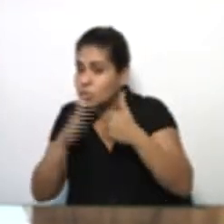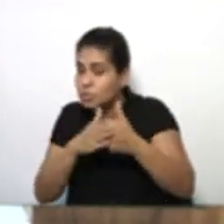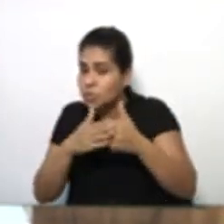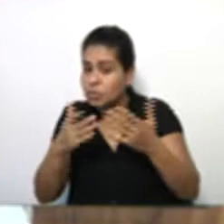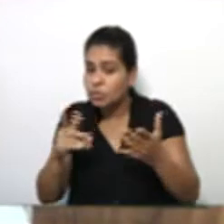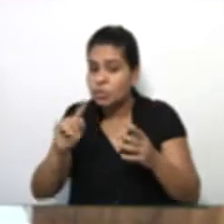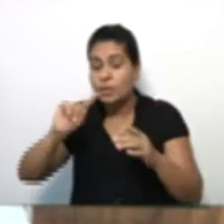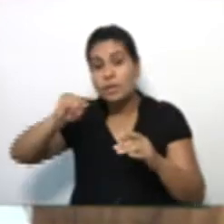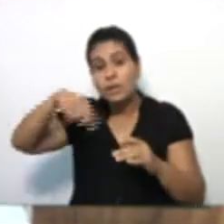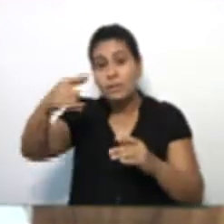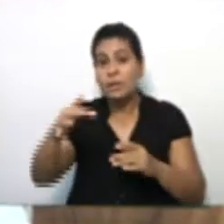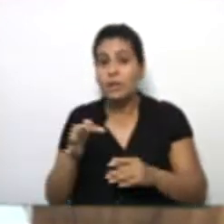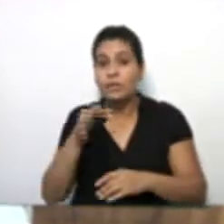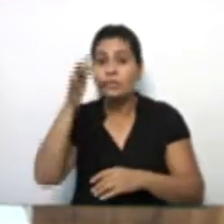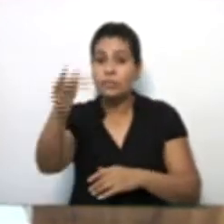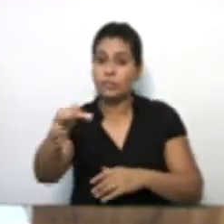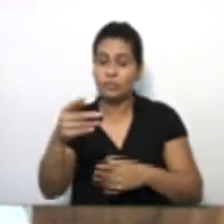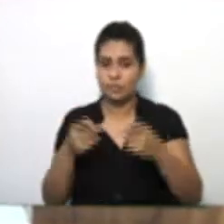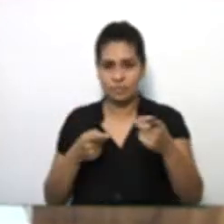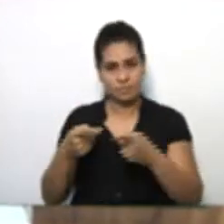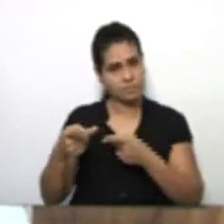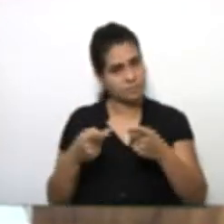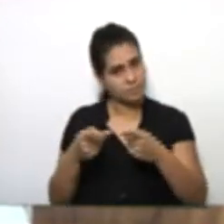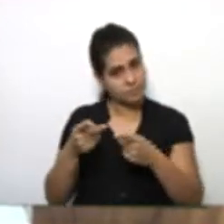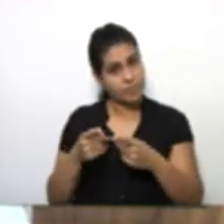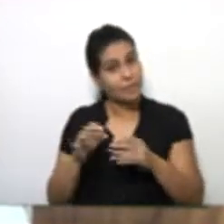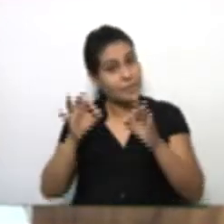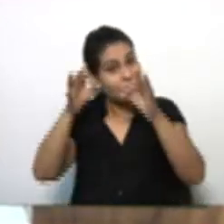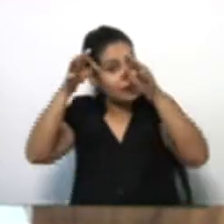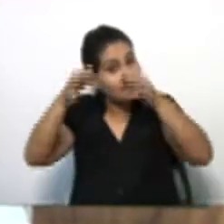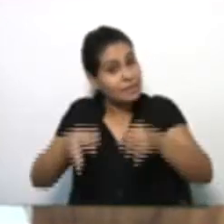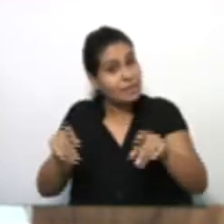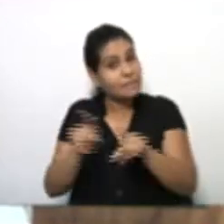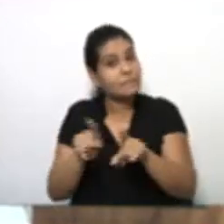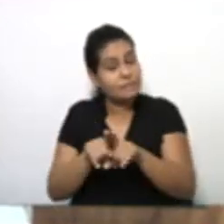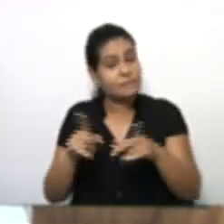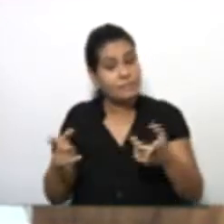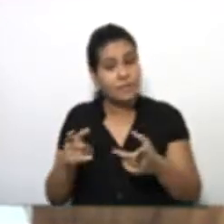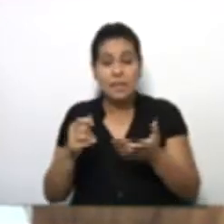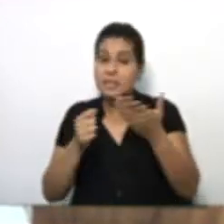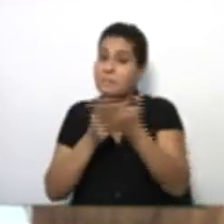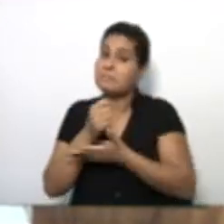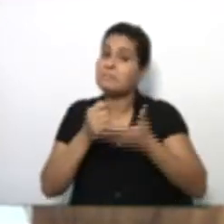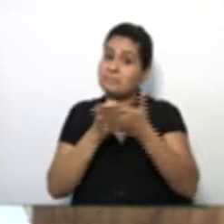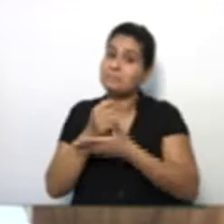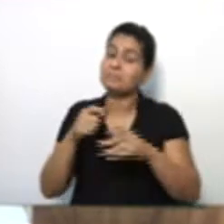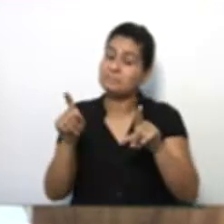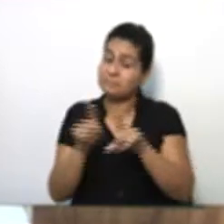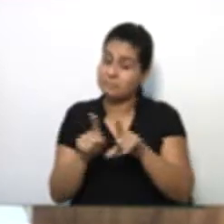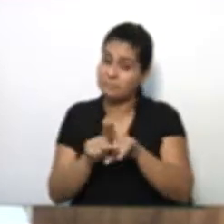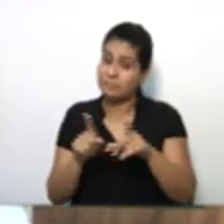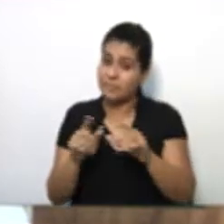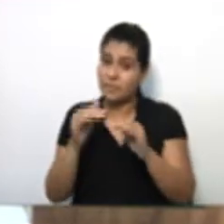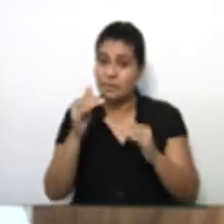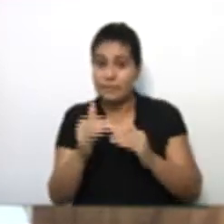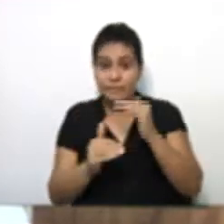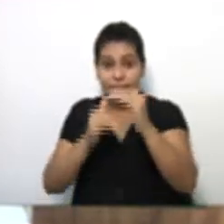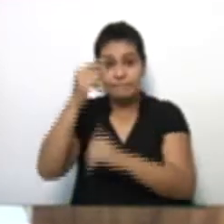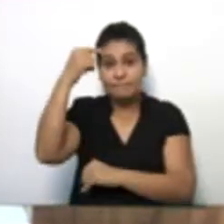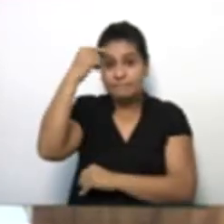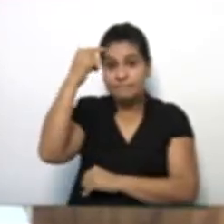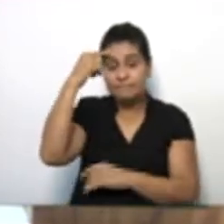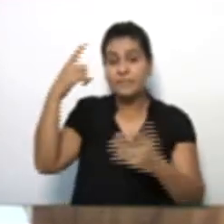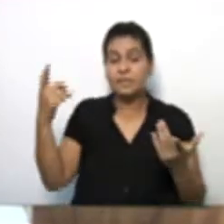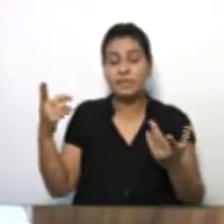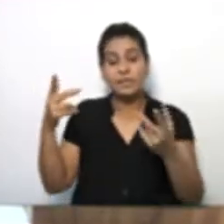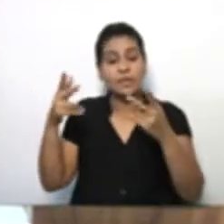concluir um planejamento futuro. Mas o ideal é que a gente também, isso é uma coisa básica, o ideal é que a gente também evolua no pensamento,